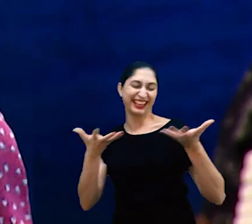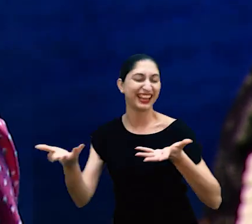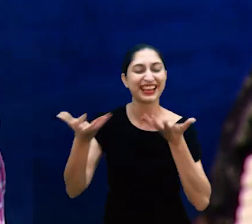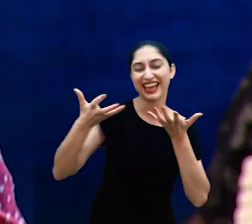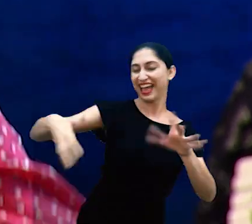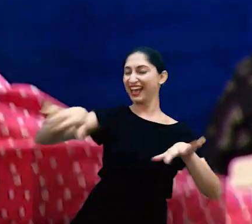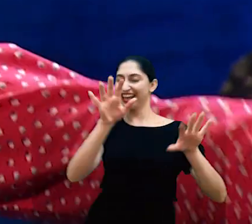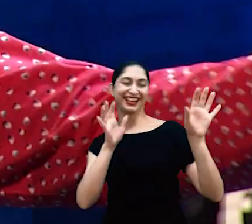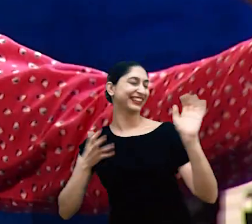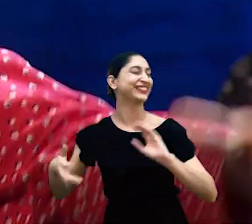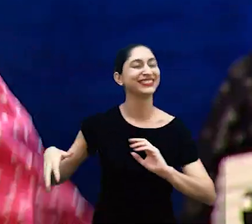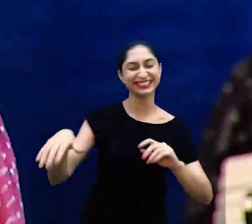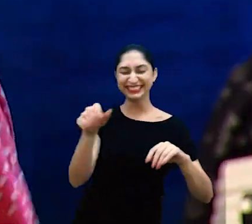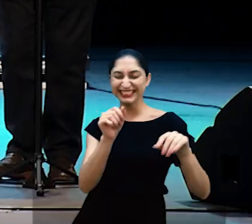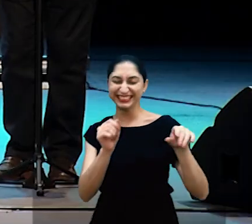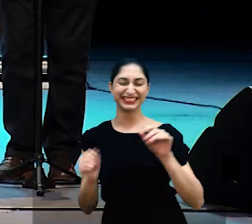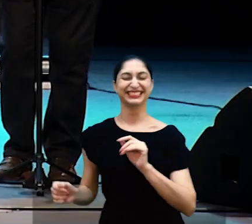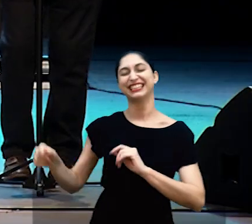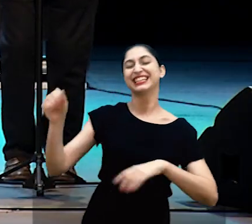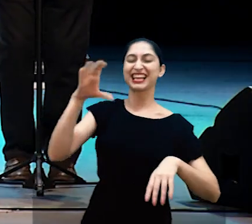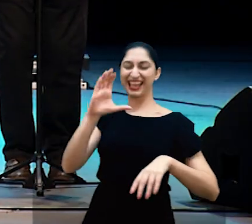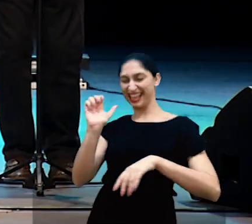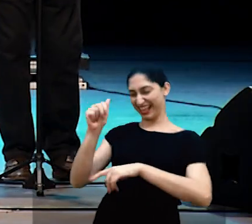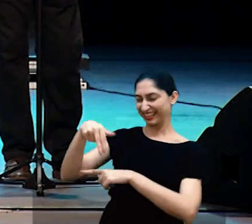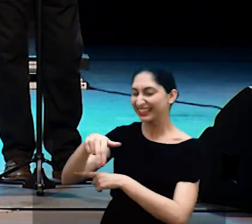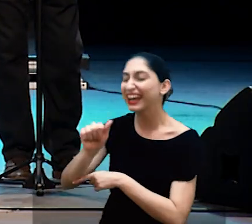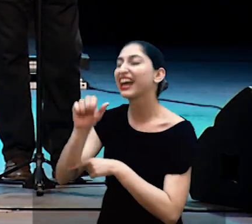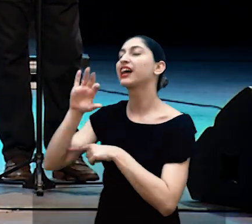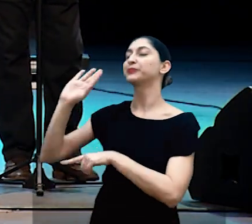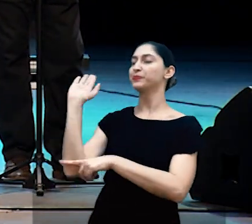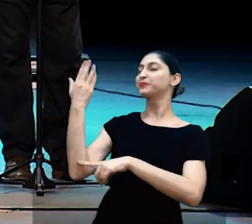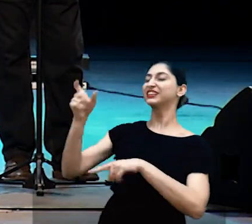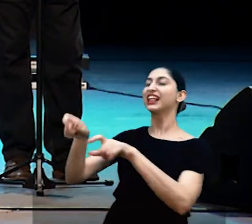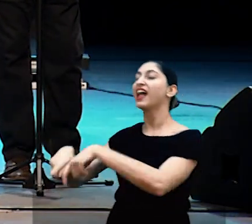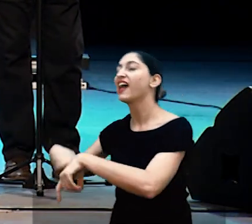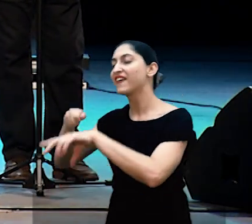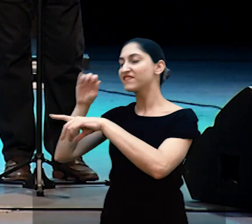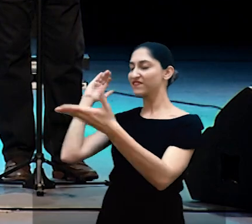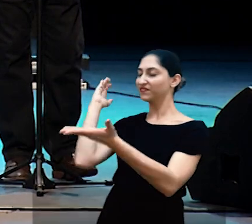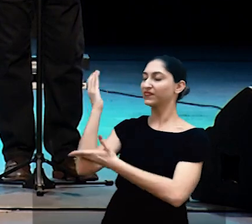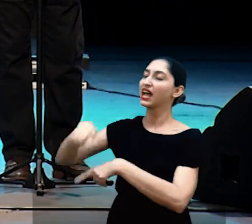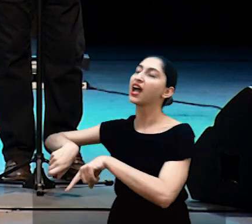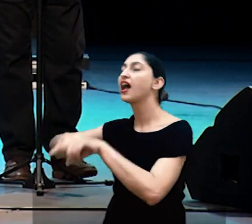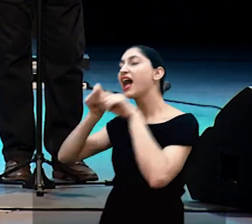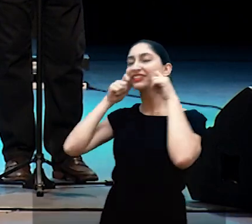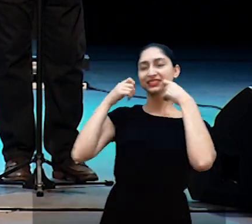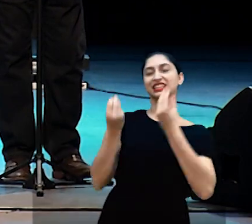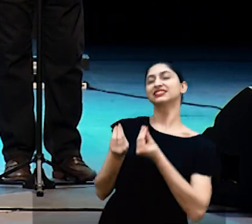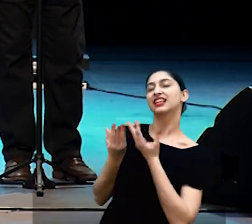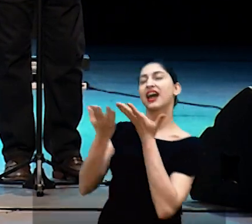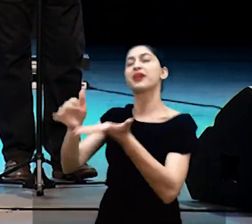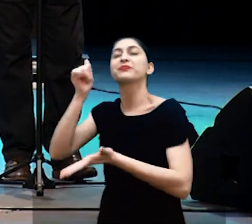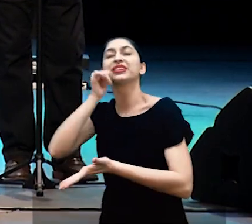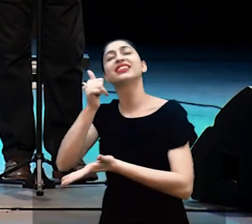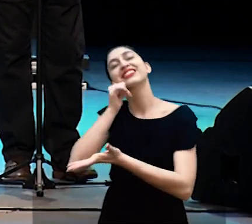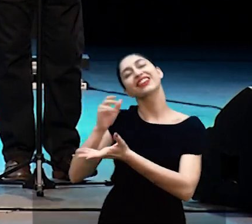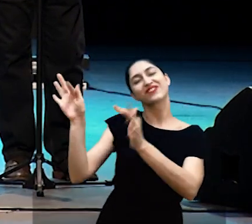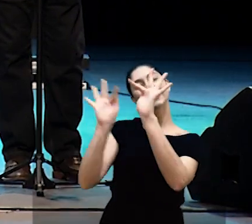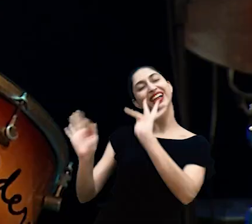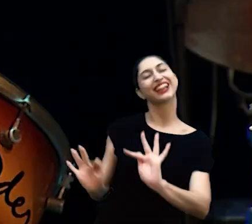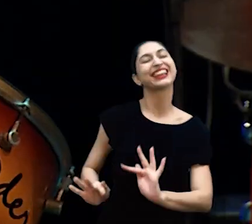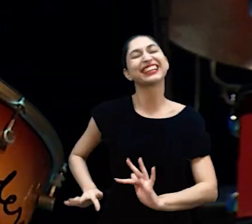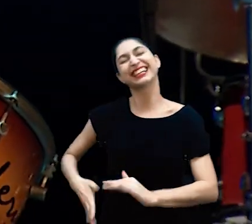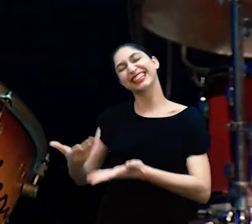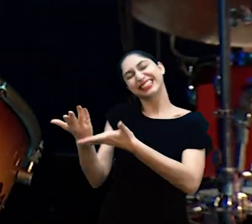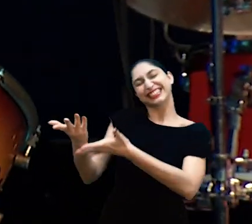menina pulou do canavial. Quero. Ô canacaiana, quer se levar pra ela? Toda a